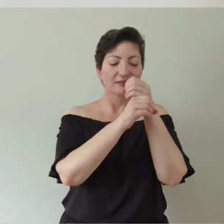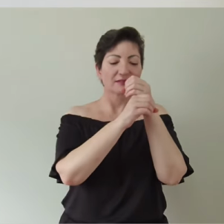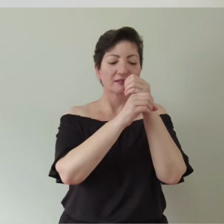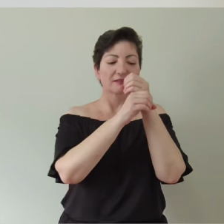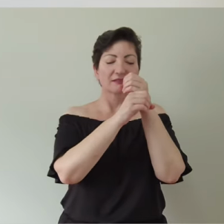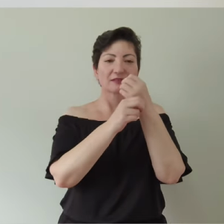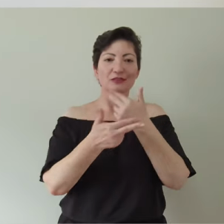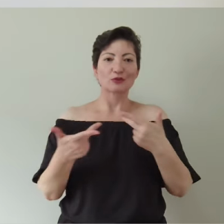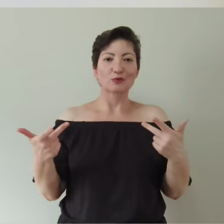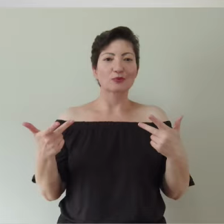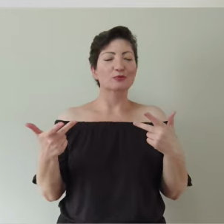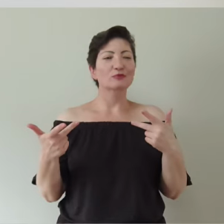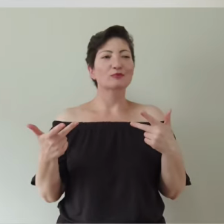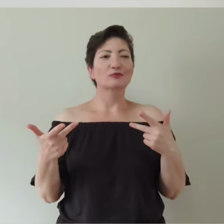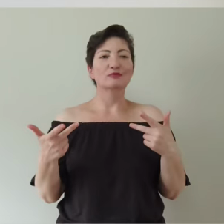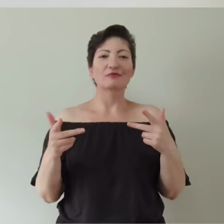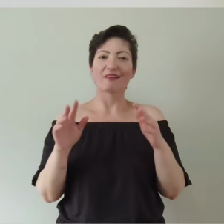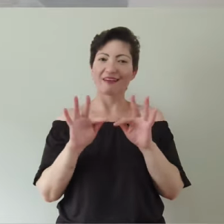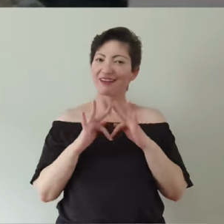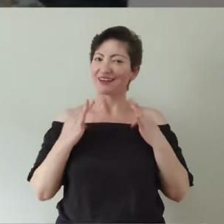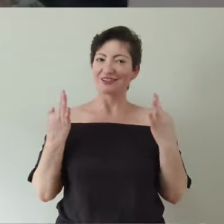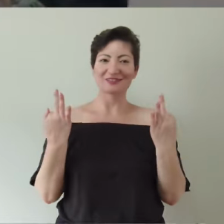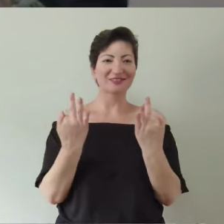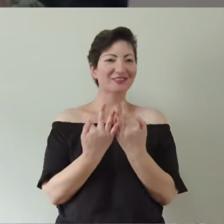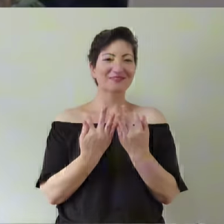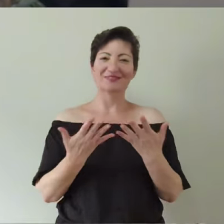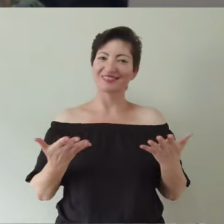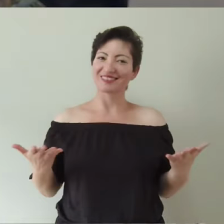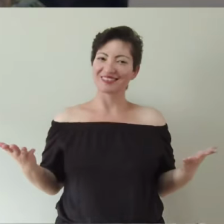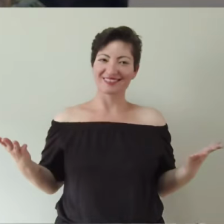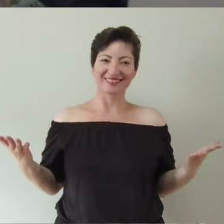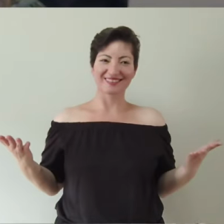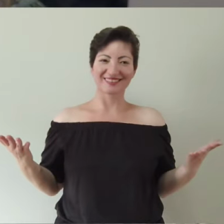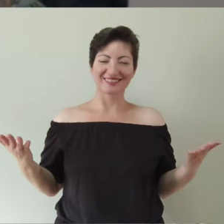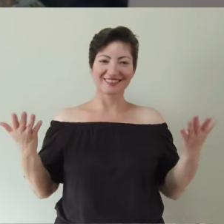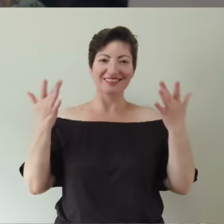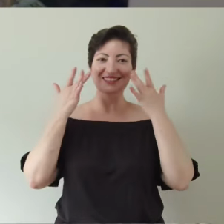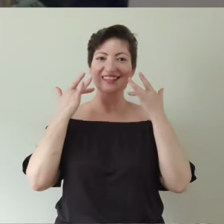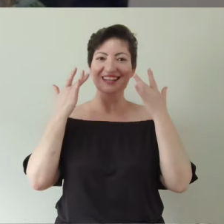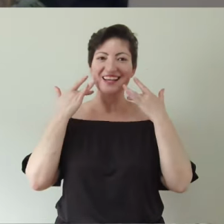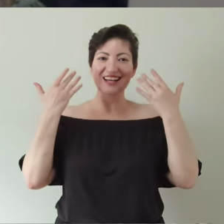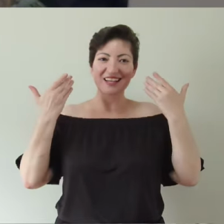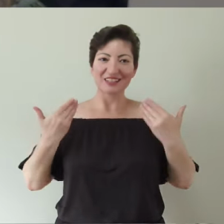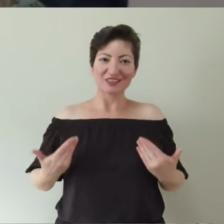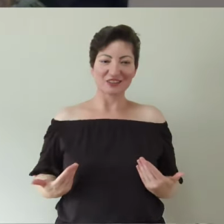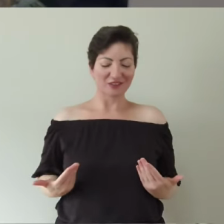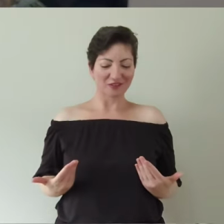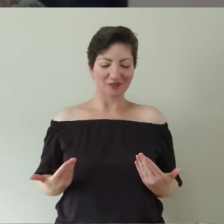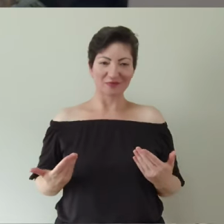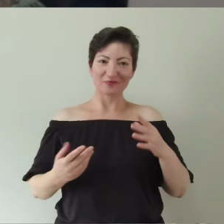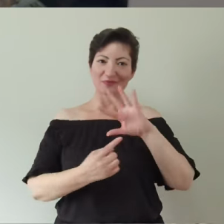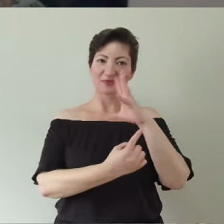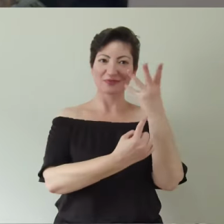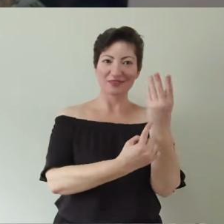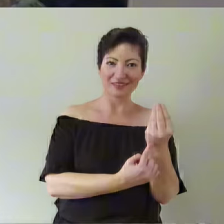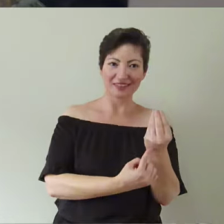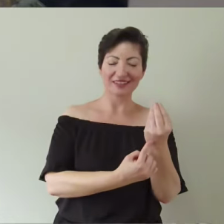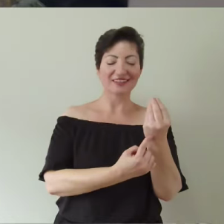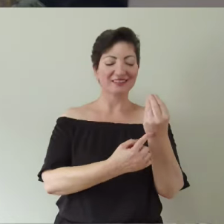Tipo, realmente um lance familiar. Então o teatro é parte de mim. E o Dia de Arte,